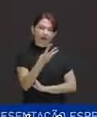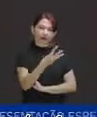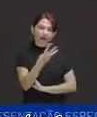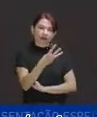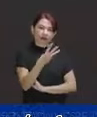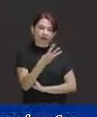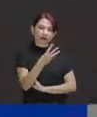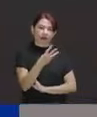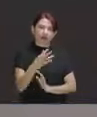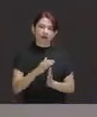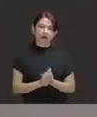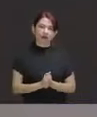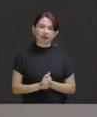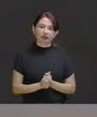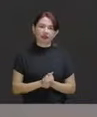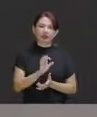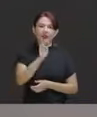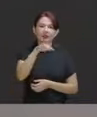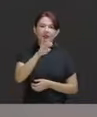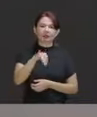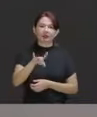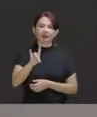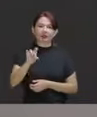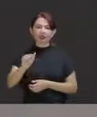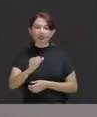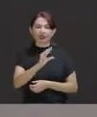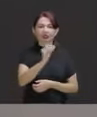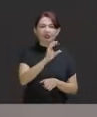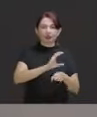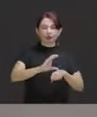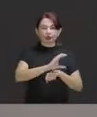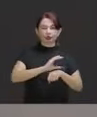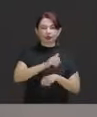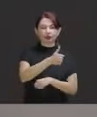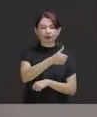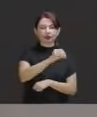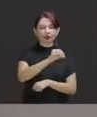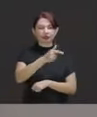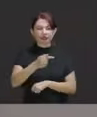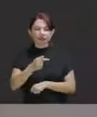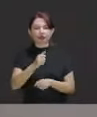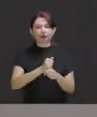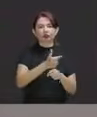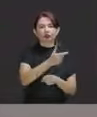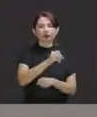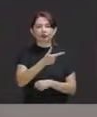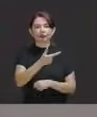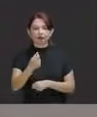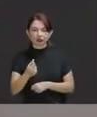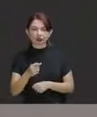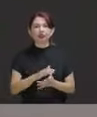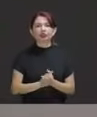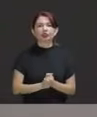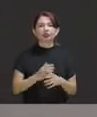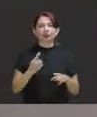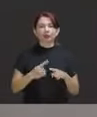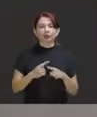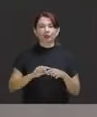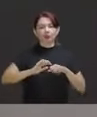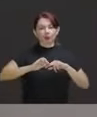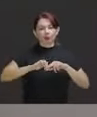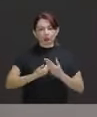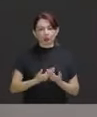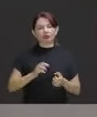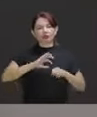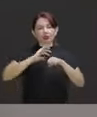inciso 2º da Emenda Constitucional 107 de 2020, que adiou, em razão da